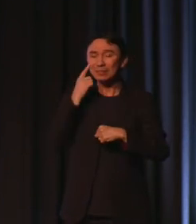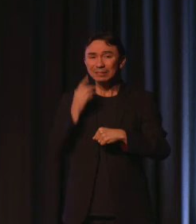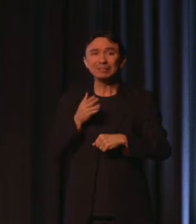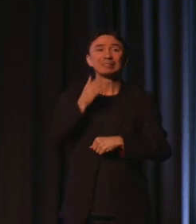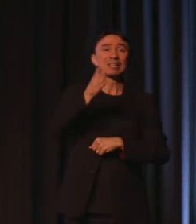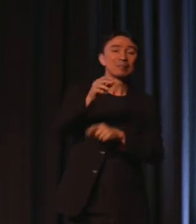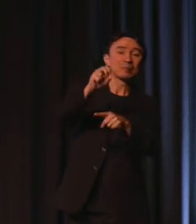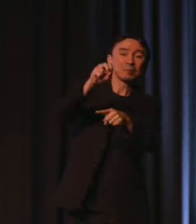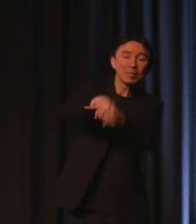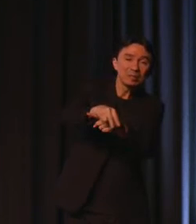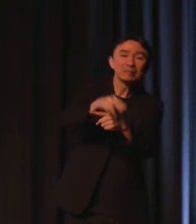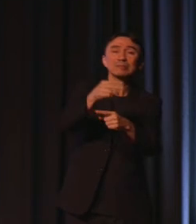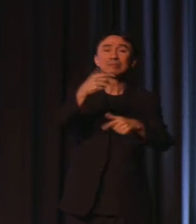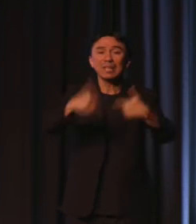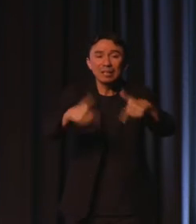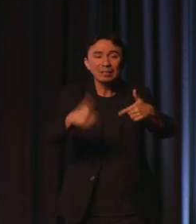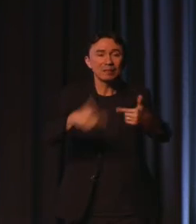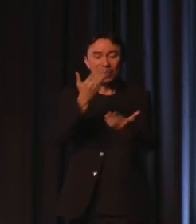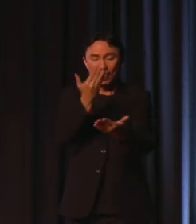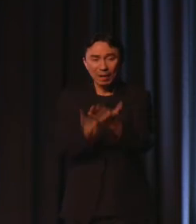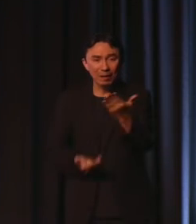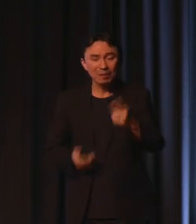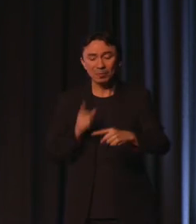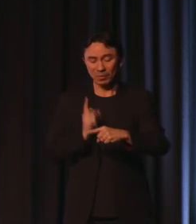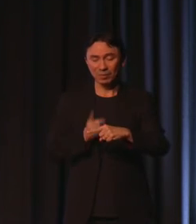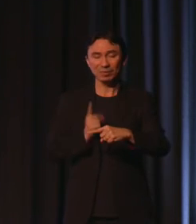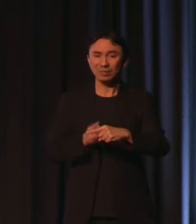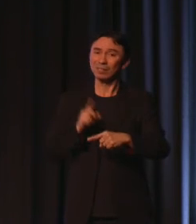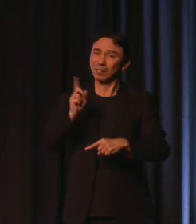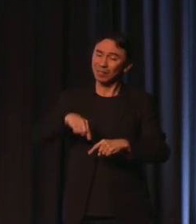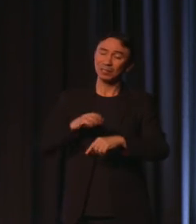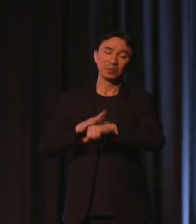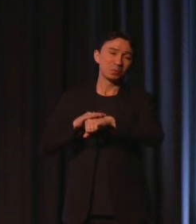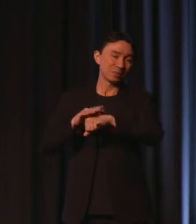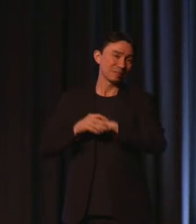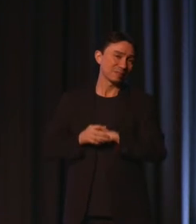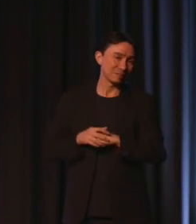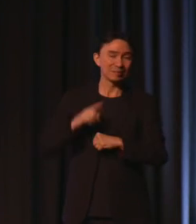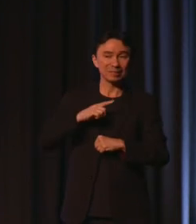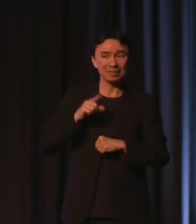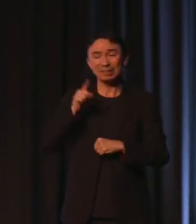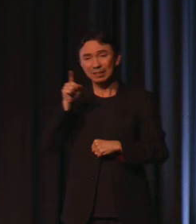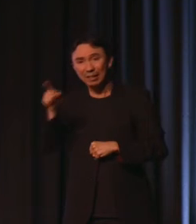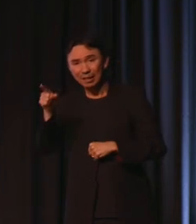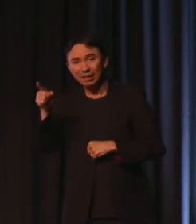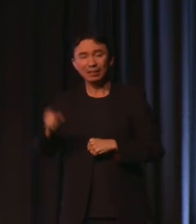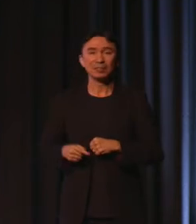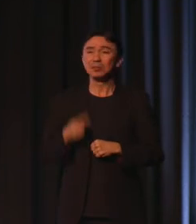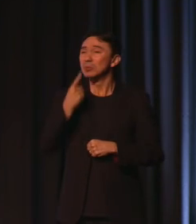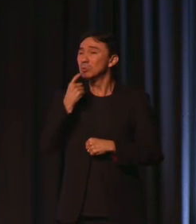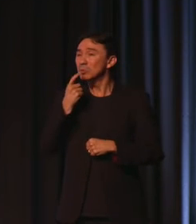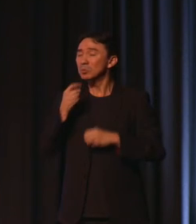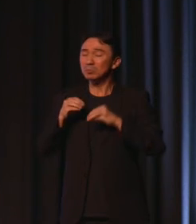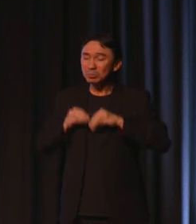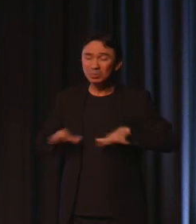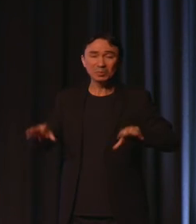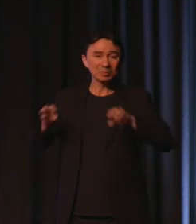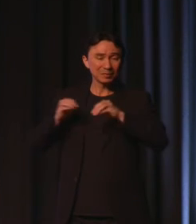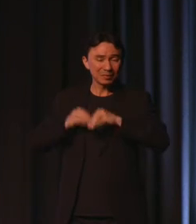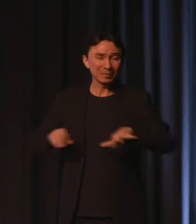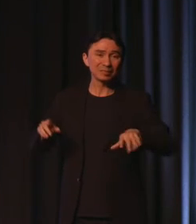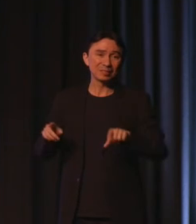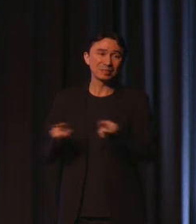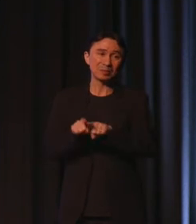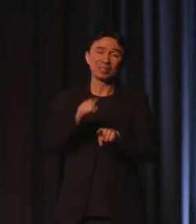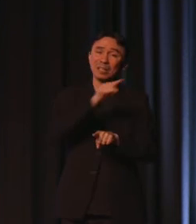vai para o infantil, né, perde-se aulas em função de hemorragia de sangramento e deixa de frequentar atividades de aula aí, como